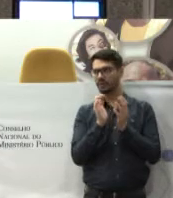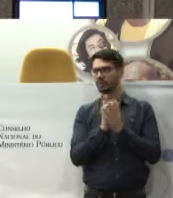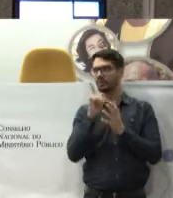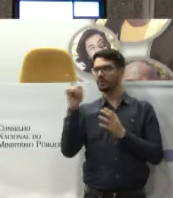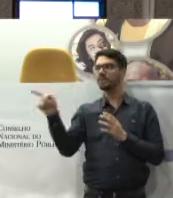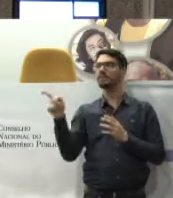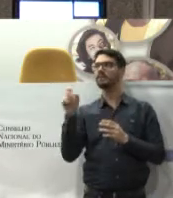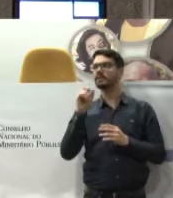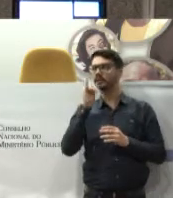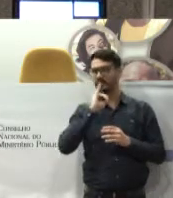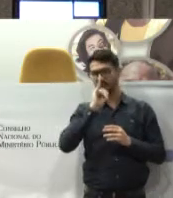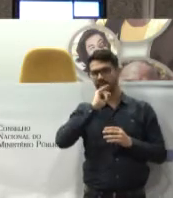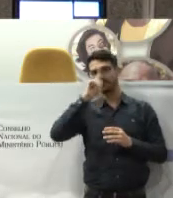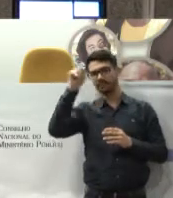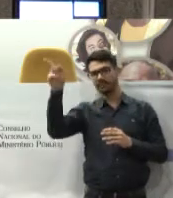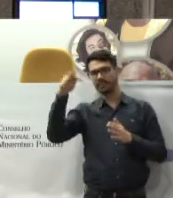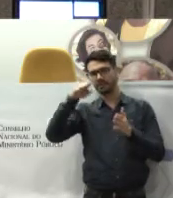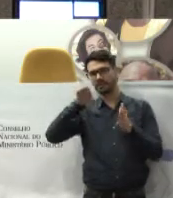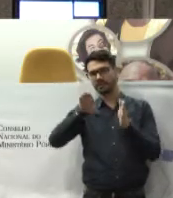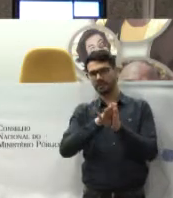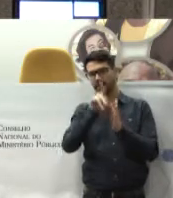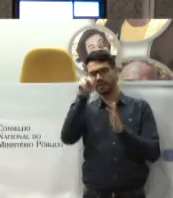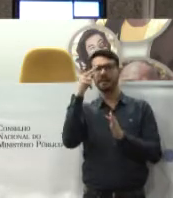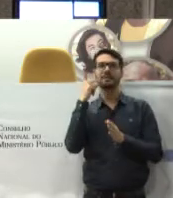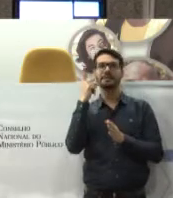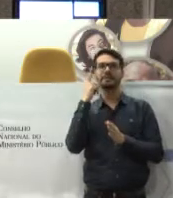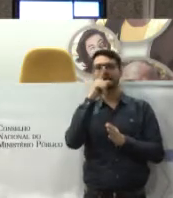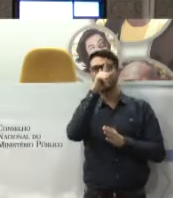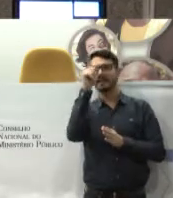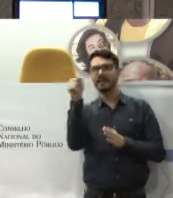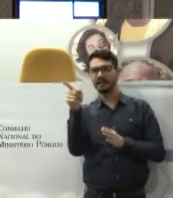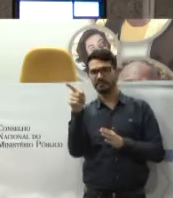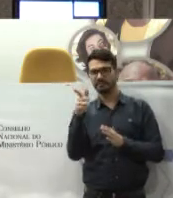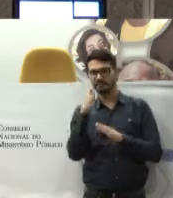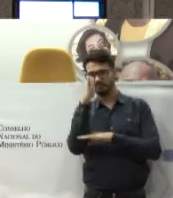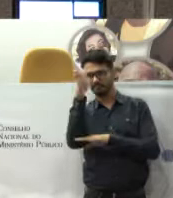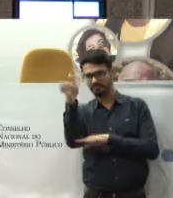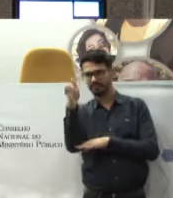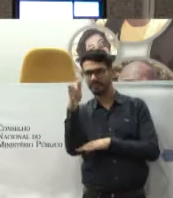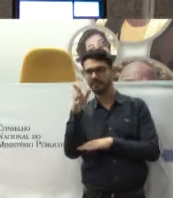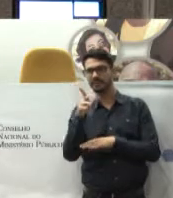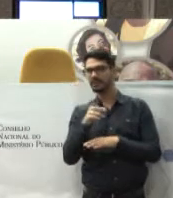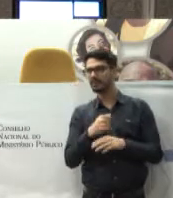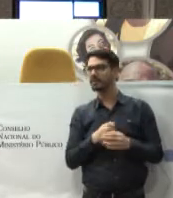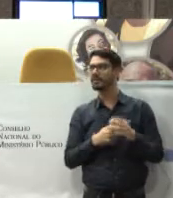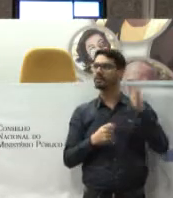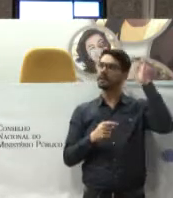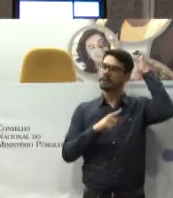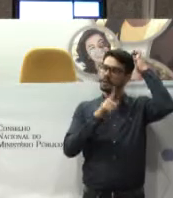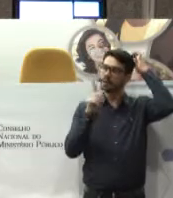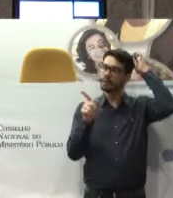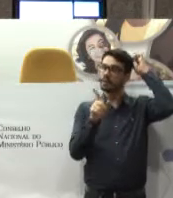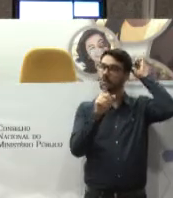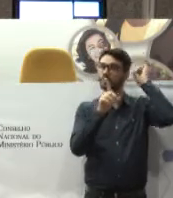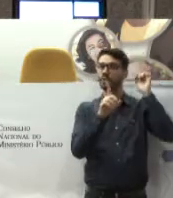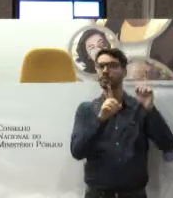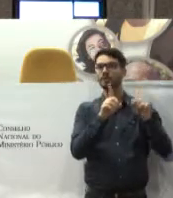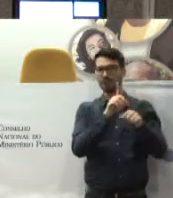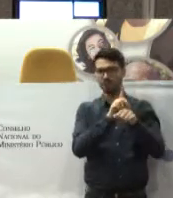do Ceará se eu chegar lá para pedir um tratamento e o doutor, esqueci o nome, Henrique